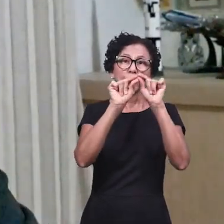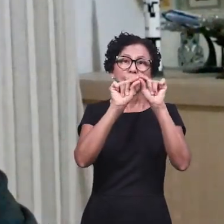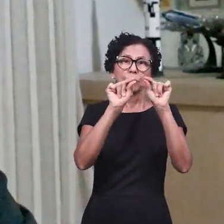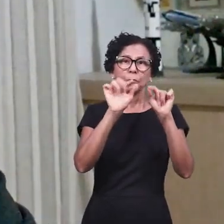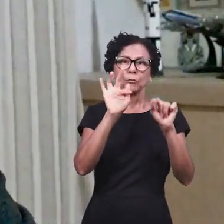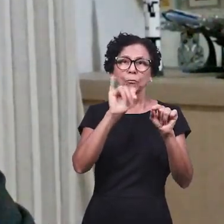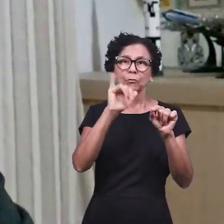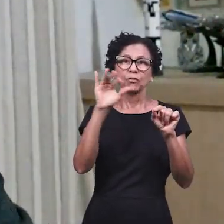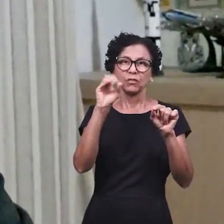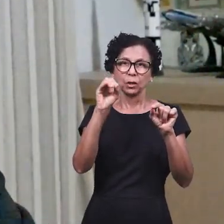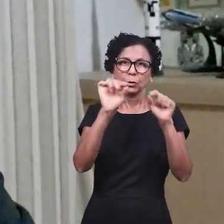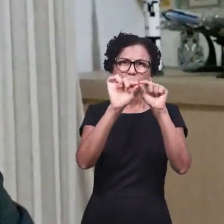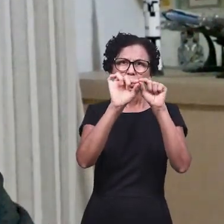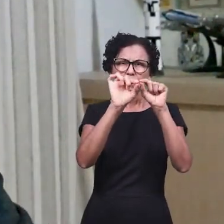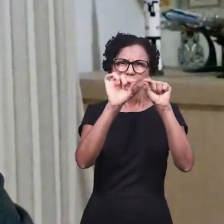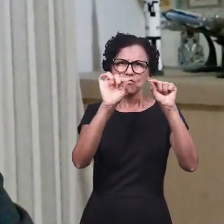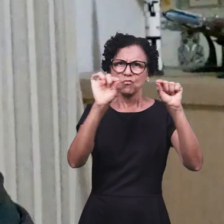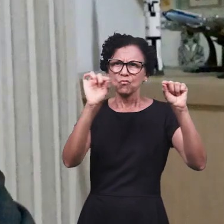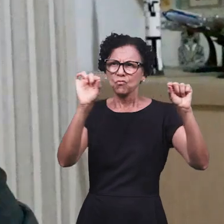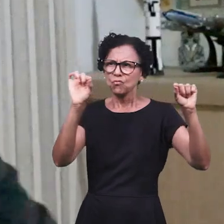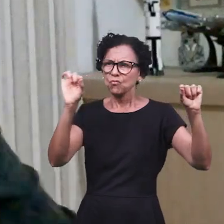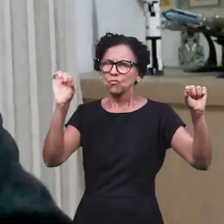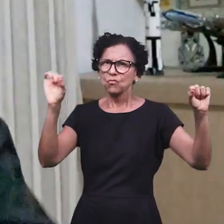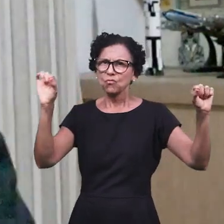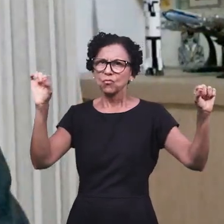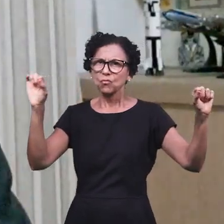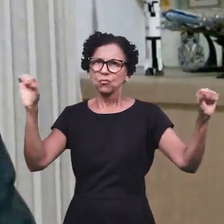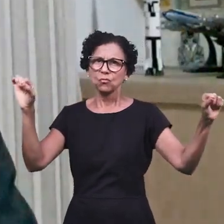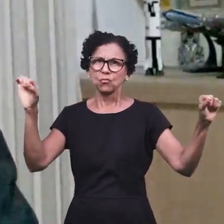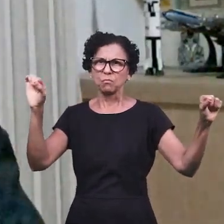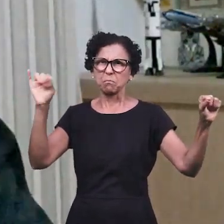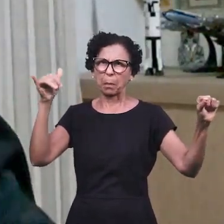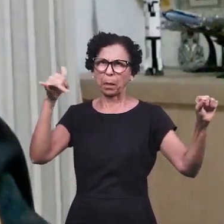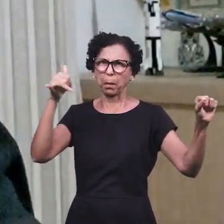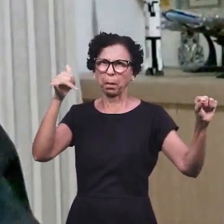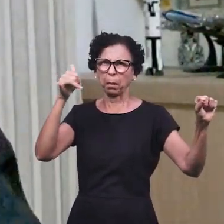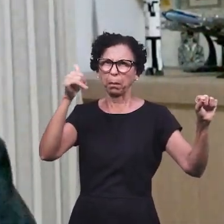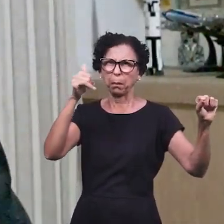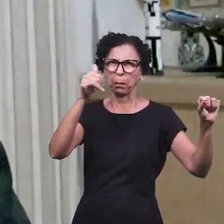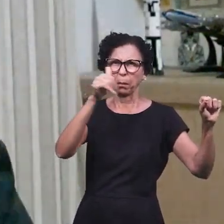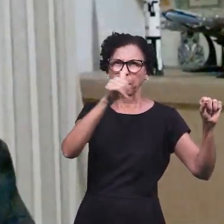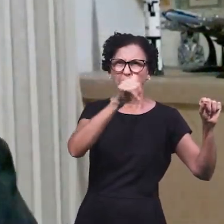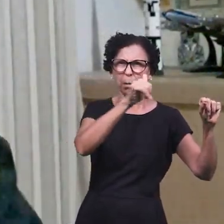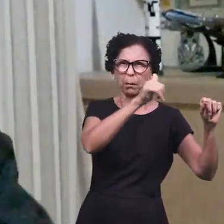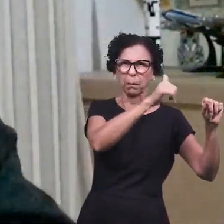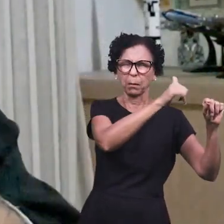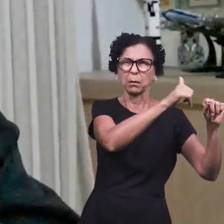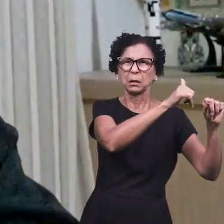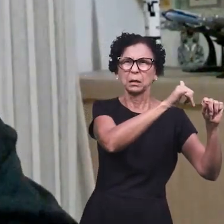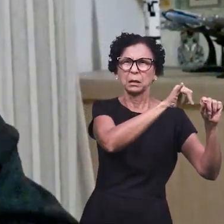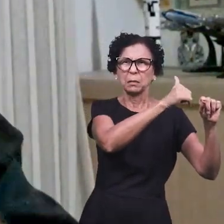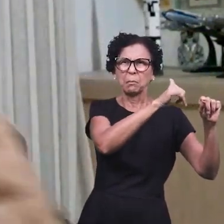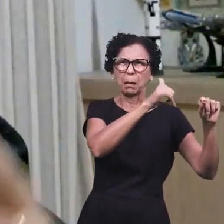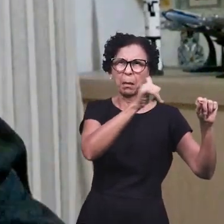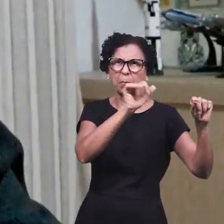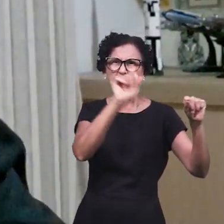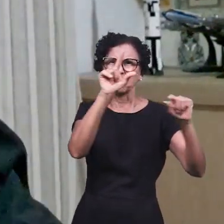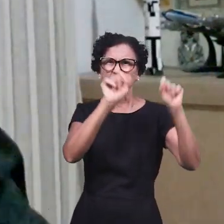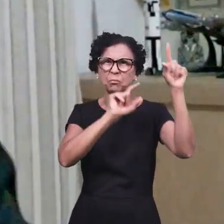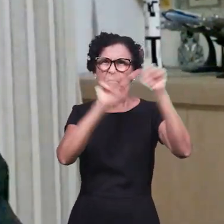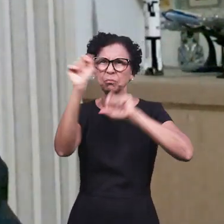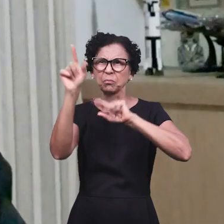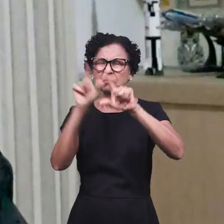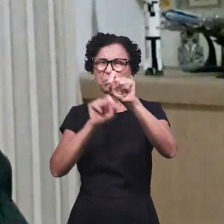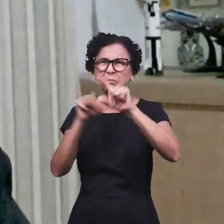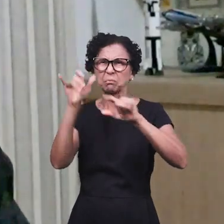sofreram por indução de corrente e tiveram altas correntes. Alguns desses fios, desses